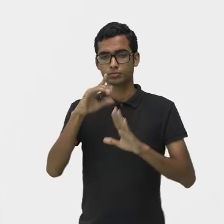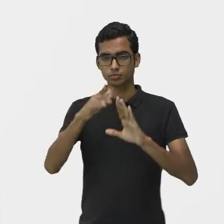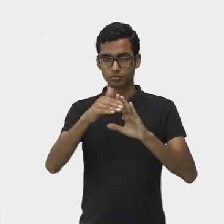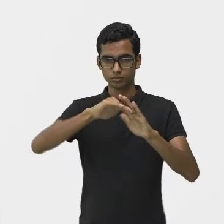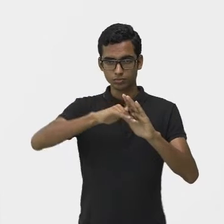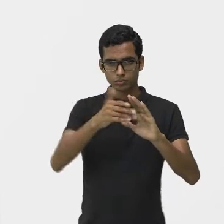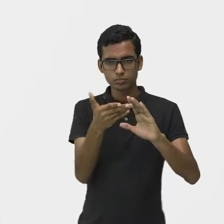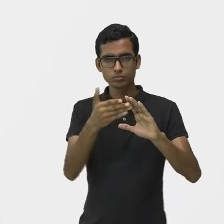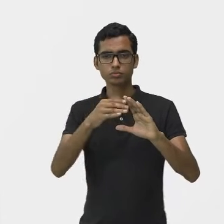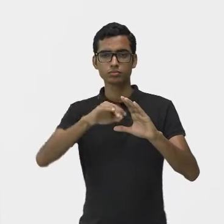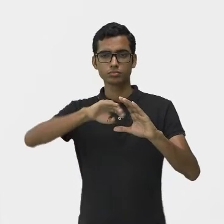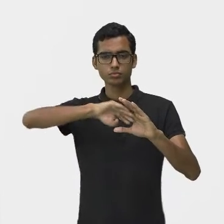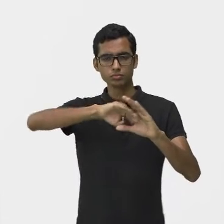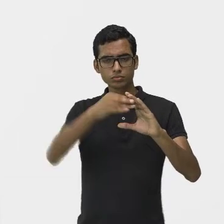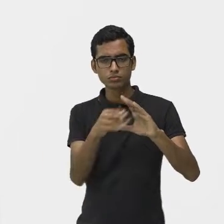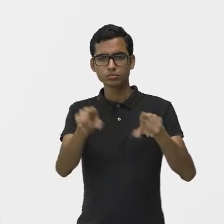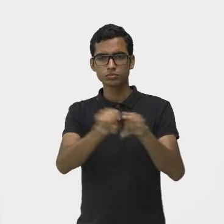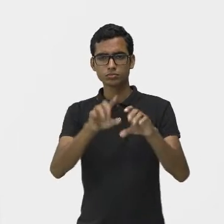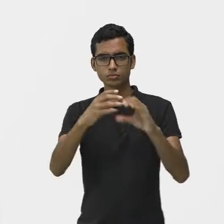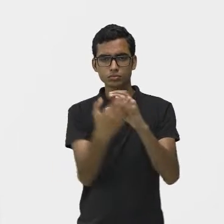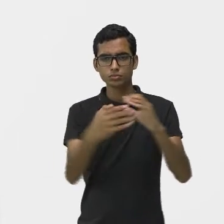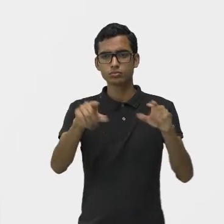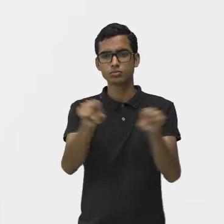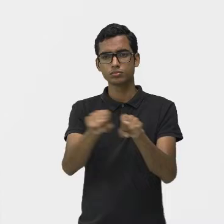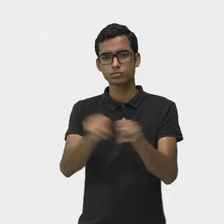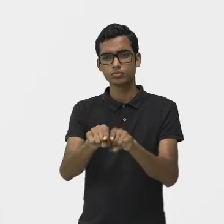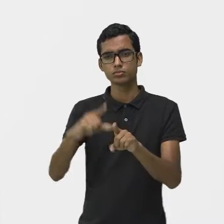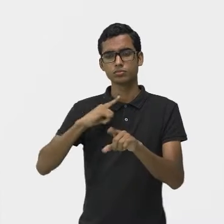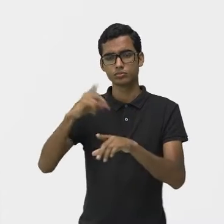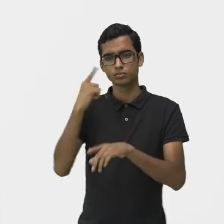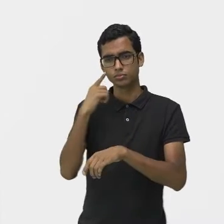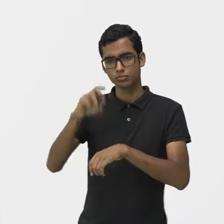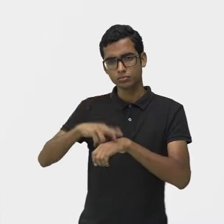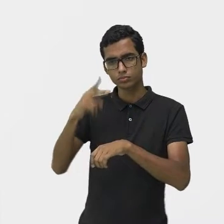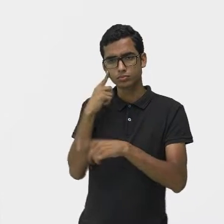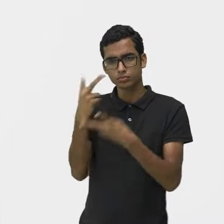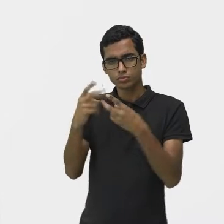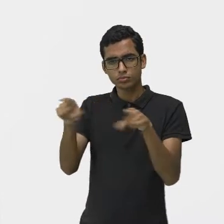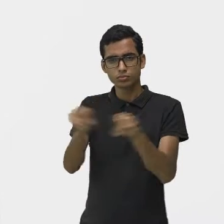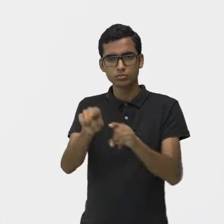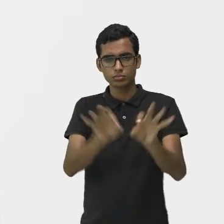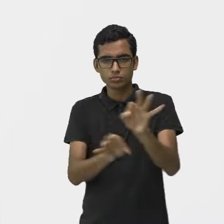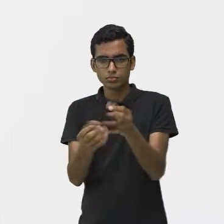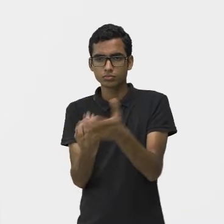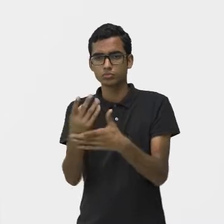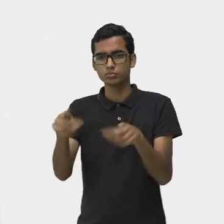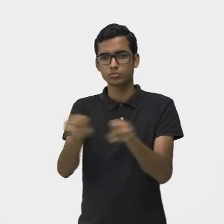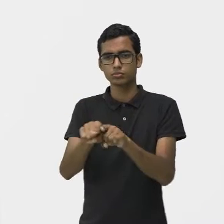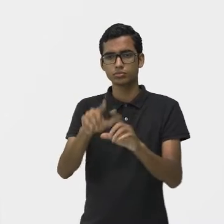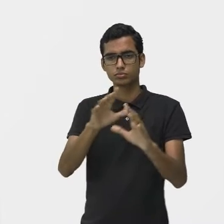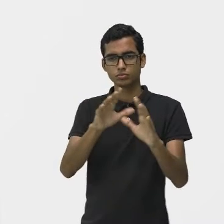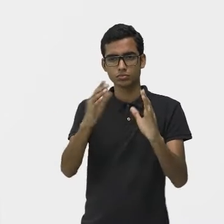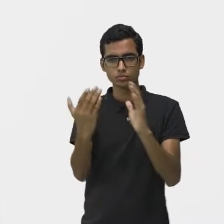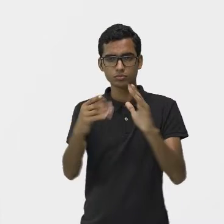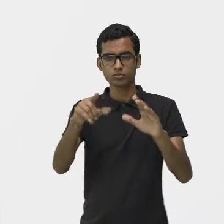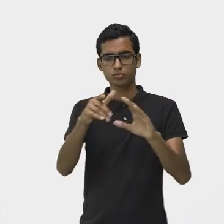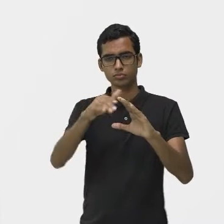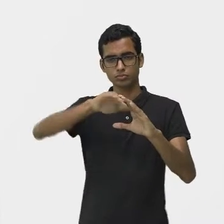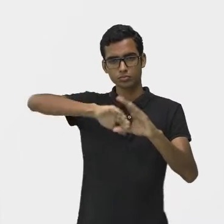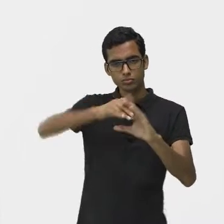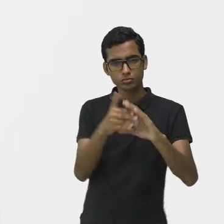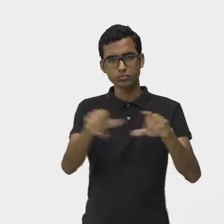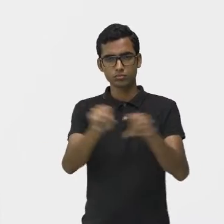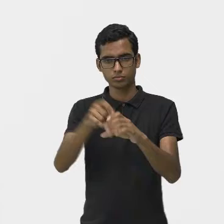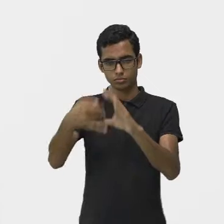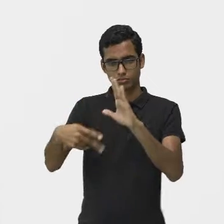temos espelhos esféricos, raios notáveis e formação das imagens em espelhos esféricos convexos e